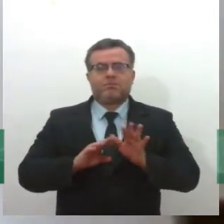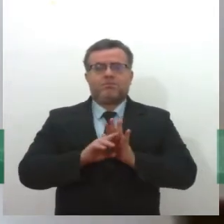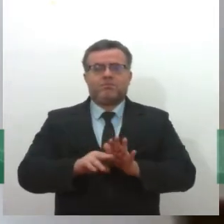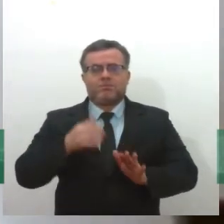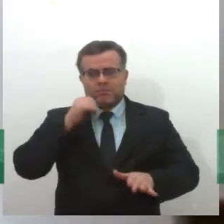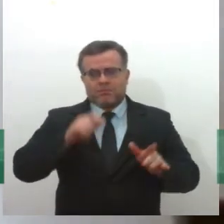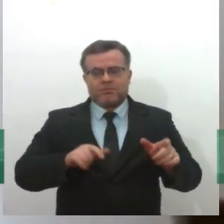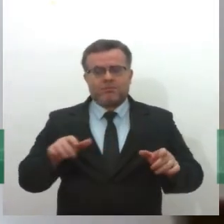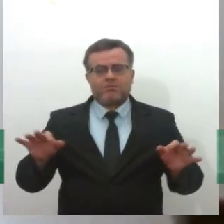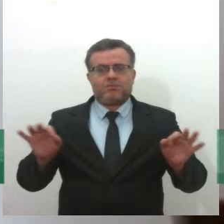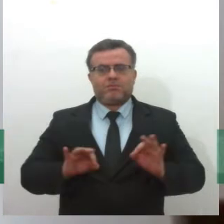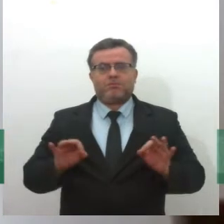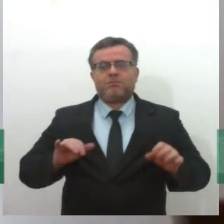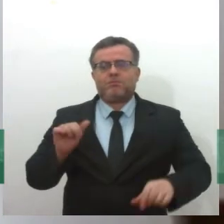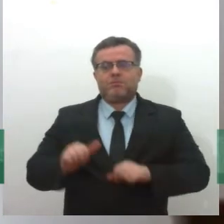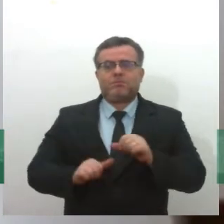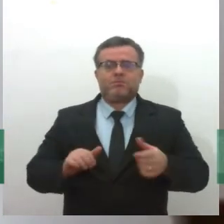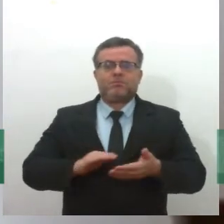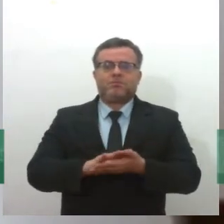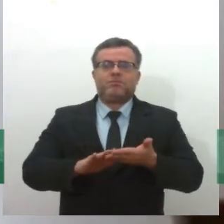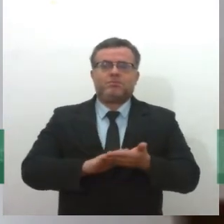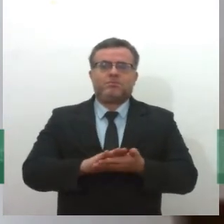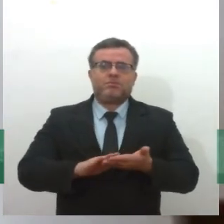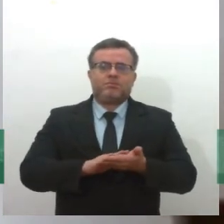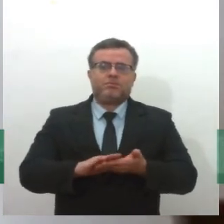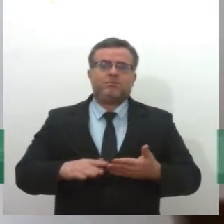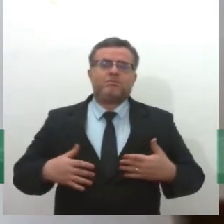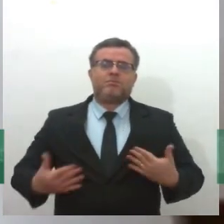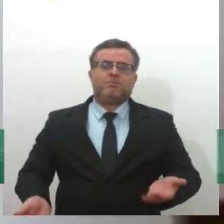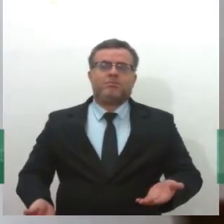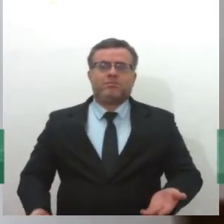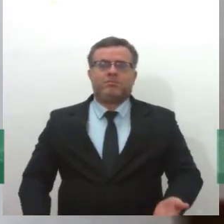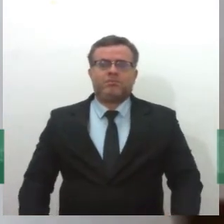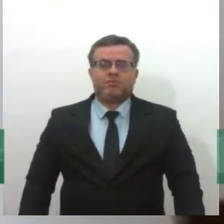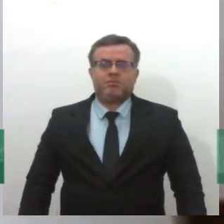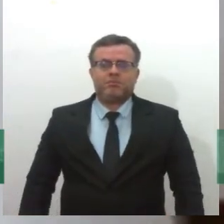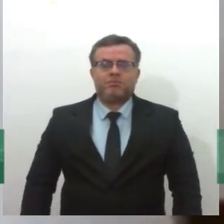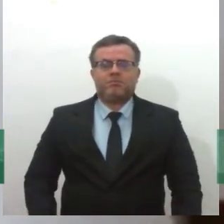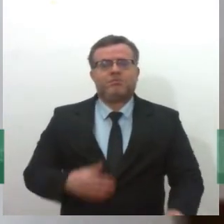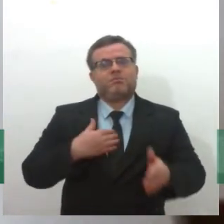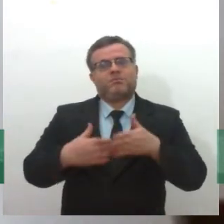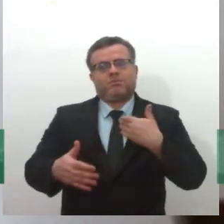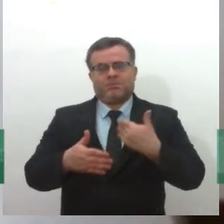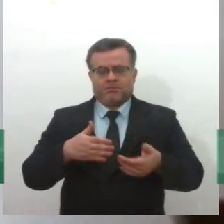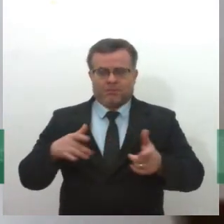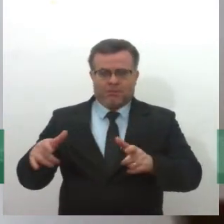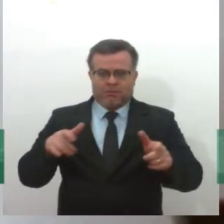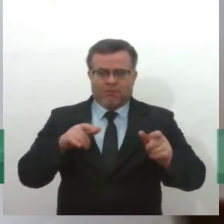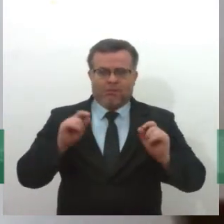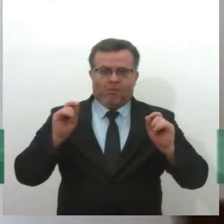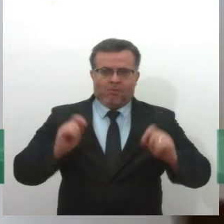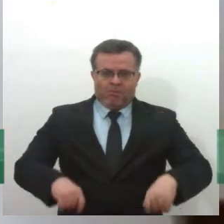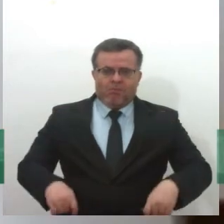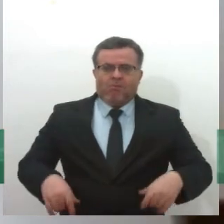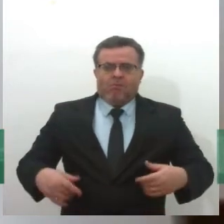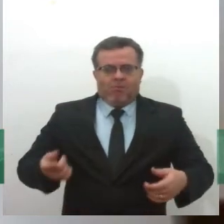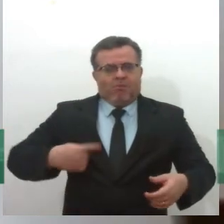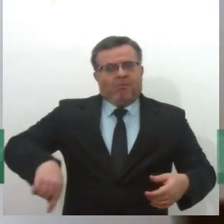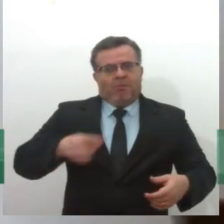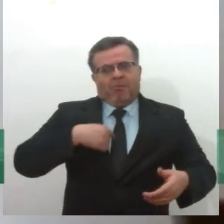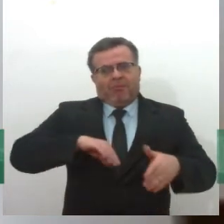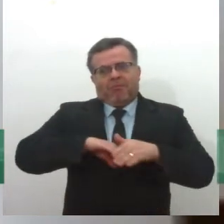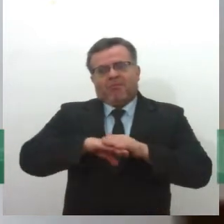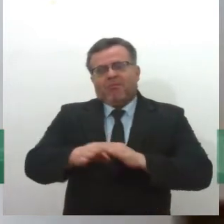muda nada, uma vez que o partido político é a porta de entrada para qualquer cargo eletivo. A gente tem na nossa legislação